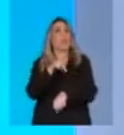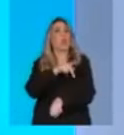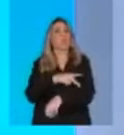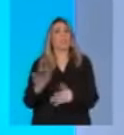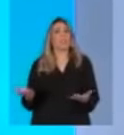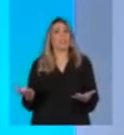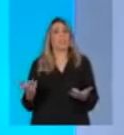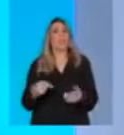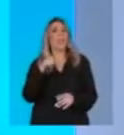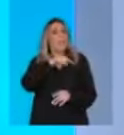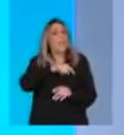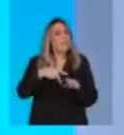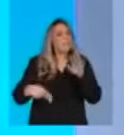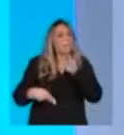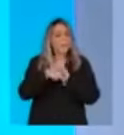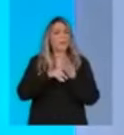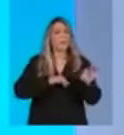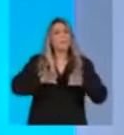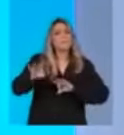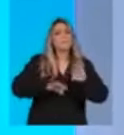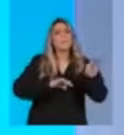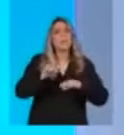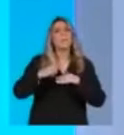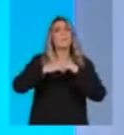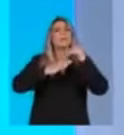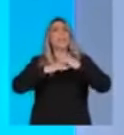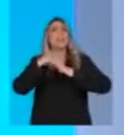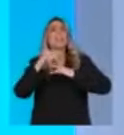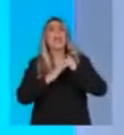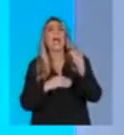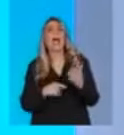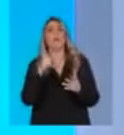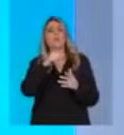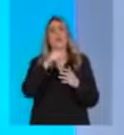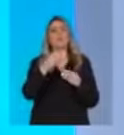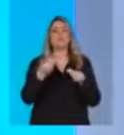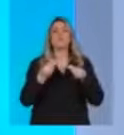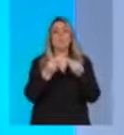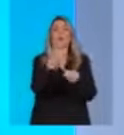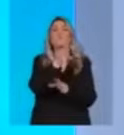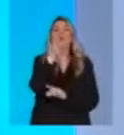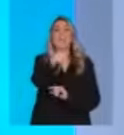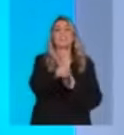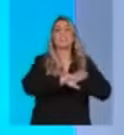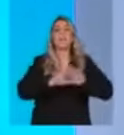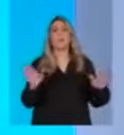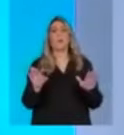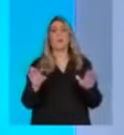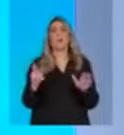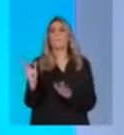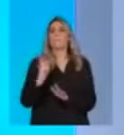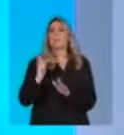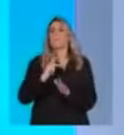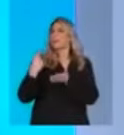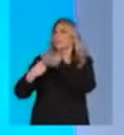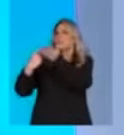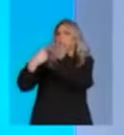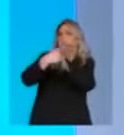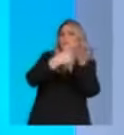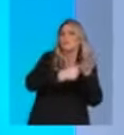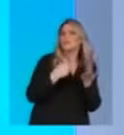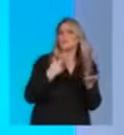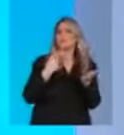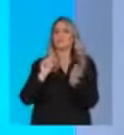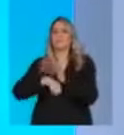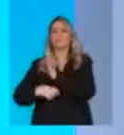a escola não pode ter o material didático ou o que que eles vão fazer empurrados go ela abaixo por Fundações privadas que vocês fazem acordo sei lá de que maneira né